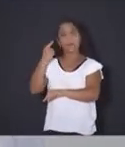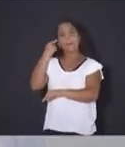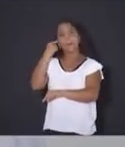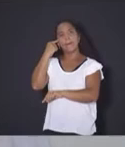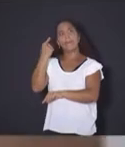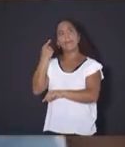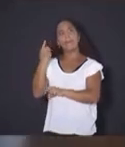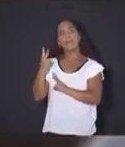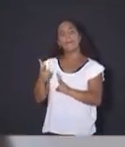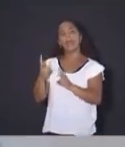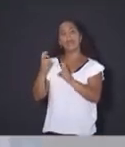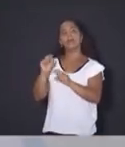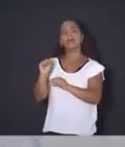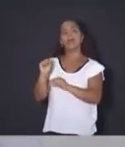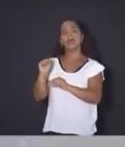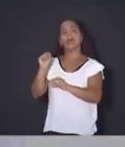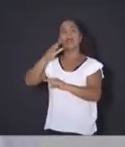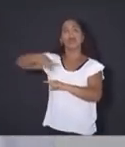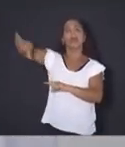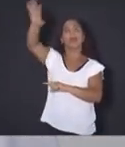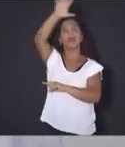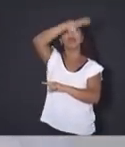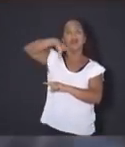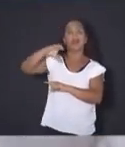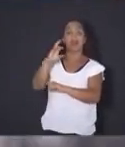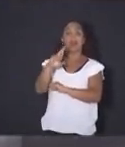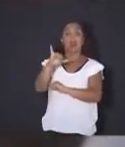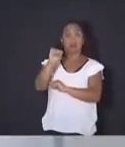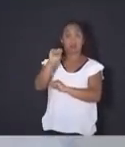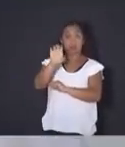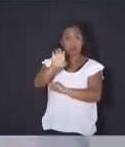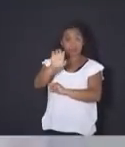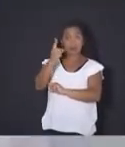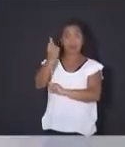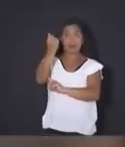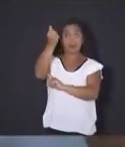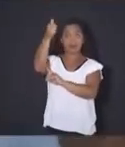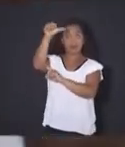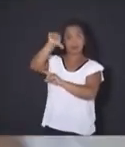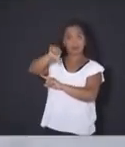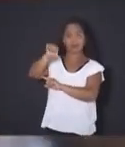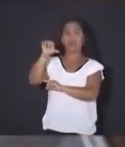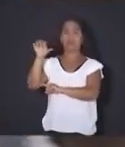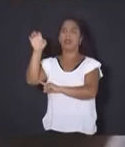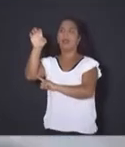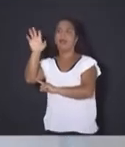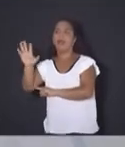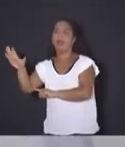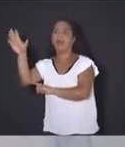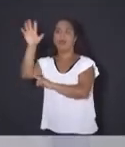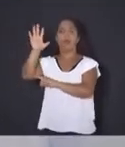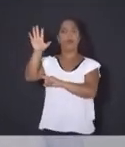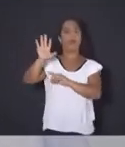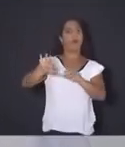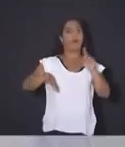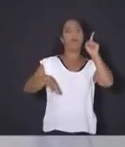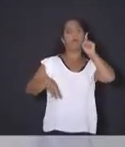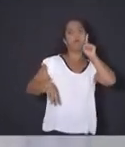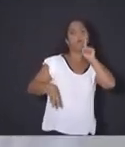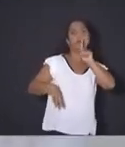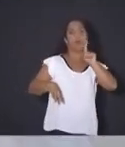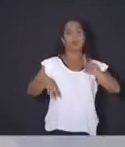na crise internacional na crise que se abatia sobre europa sobre os estados unidos o japão